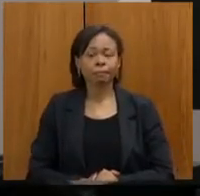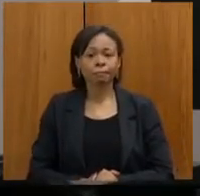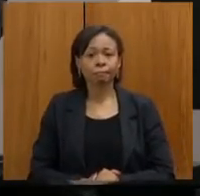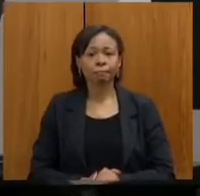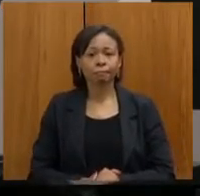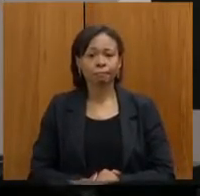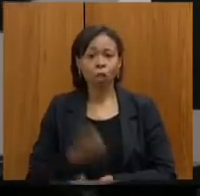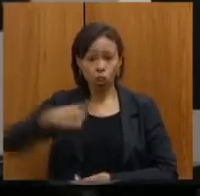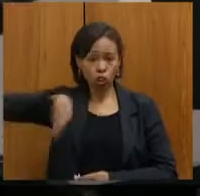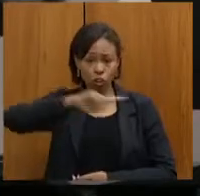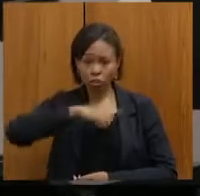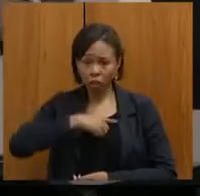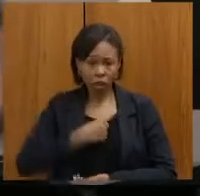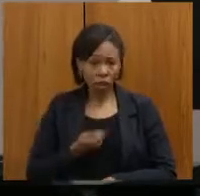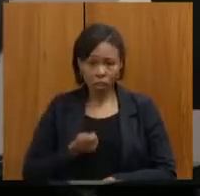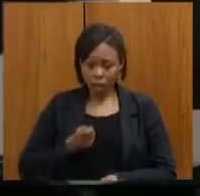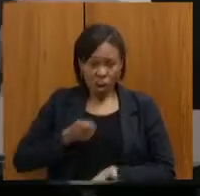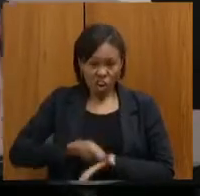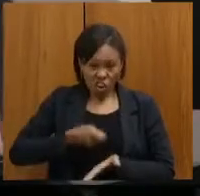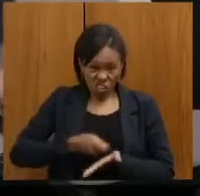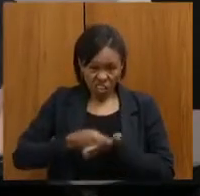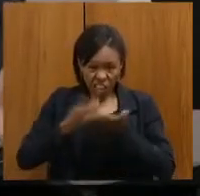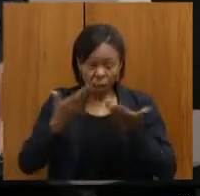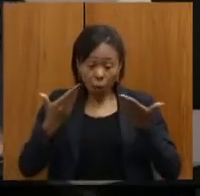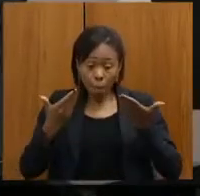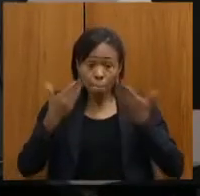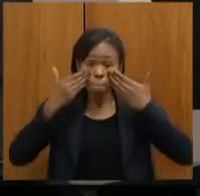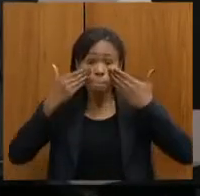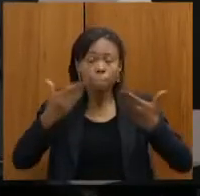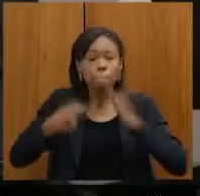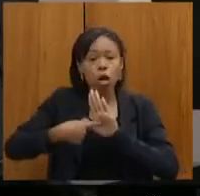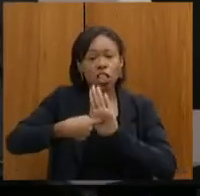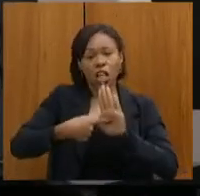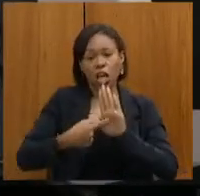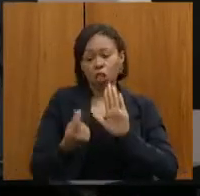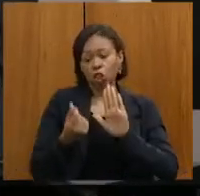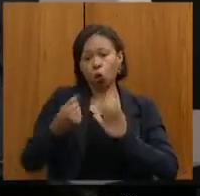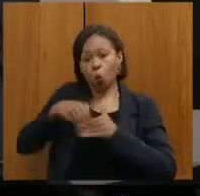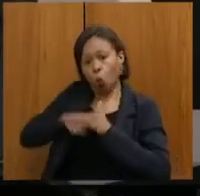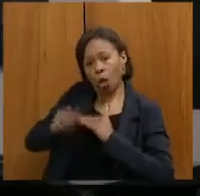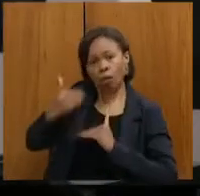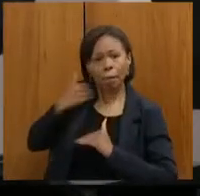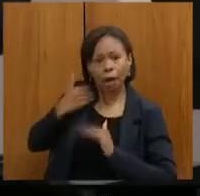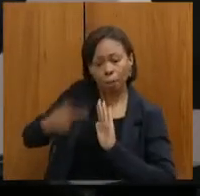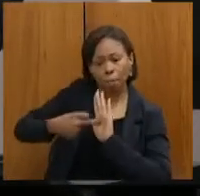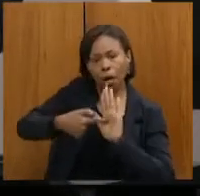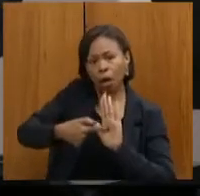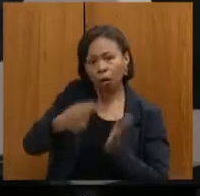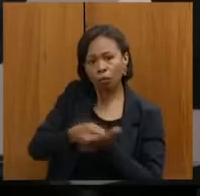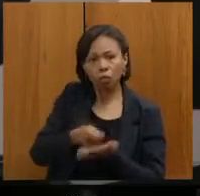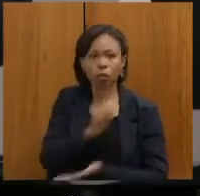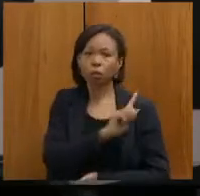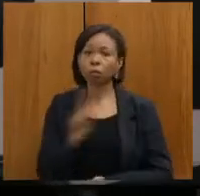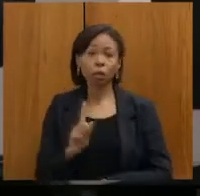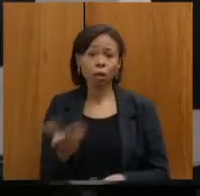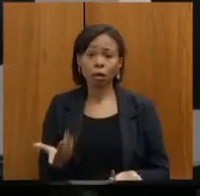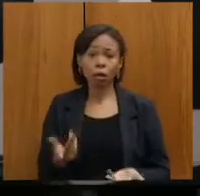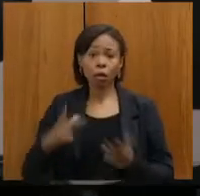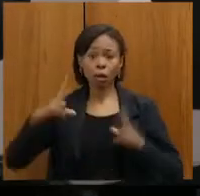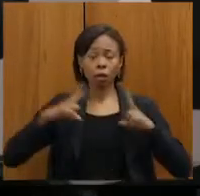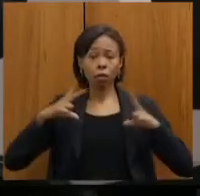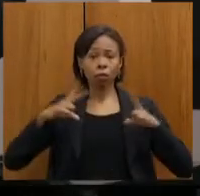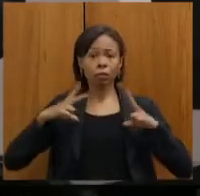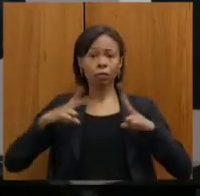e Nenhum de Nós tem obrigação de abrir suas contas para ninguém o nosso